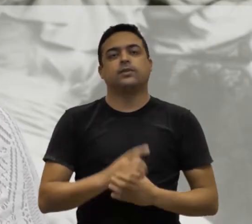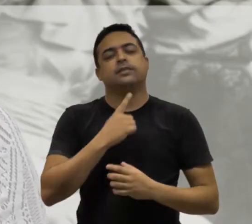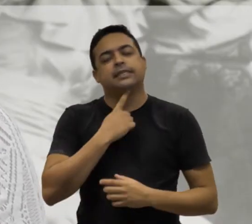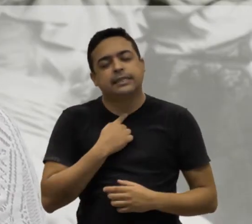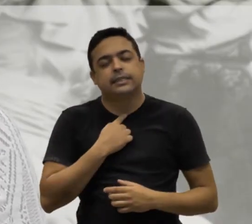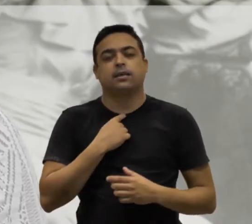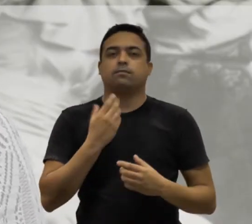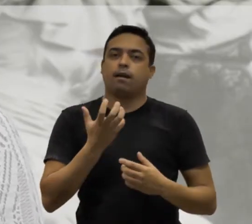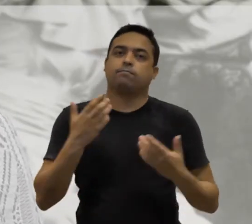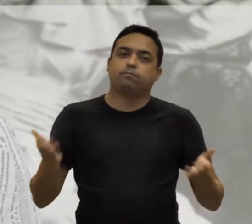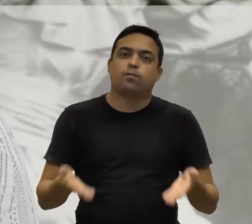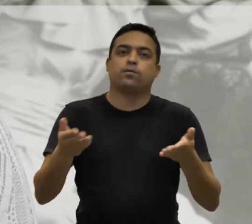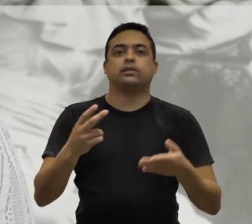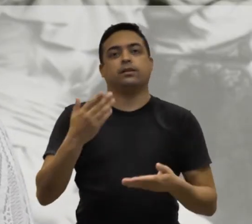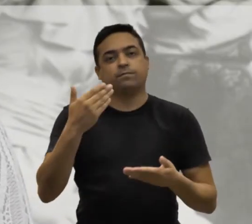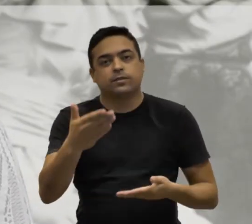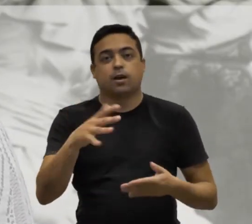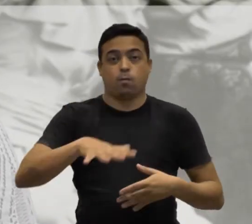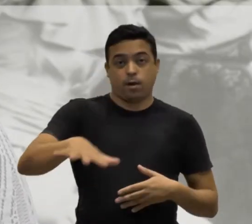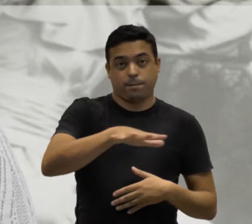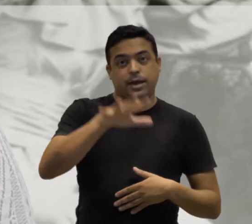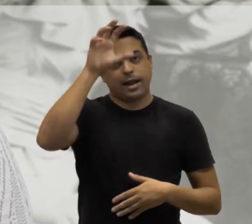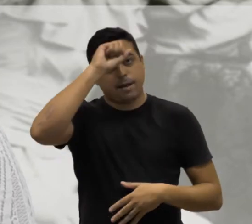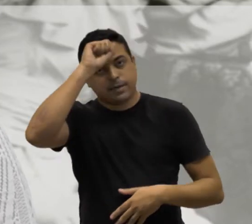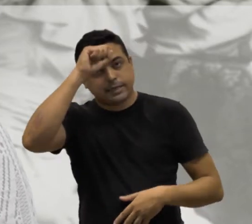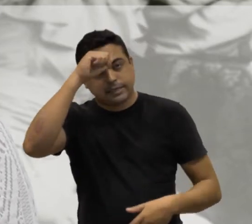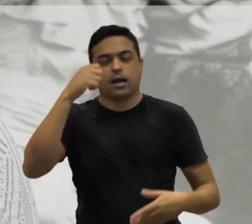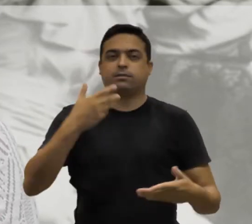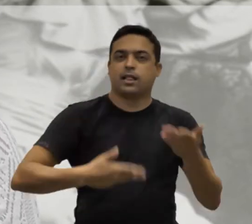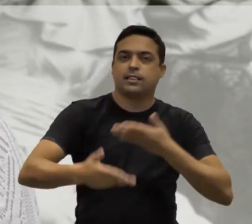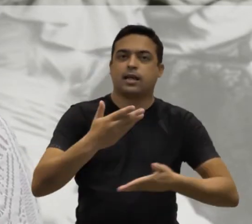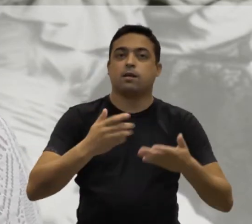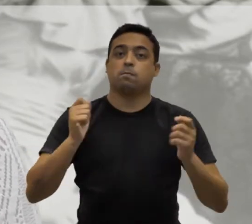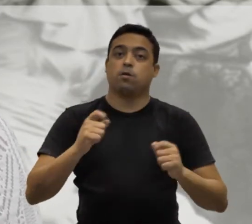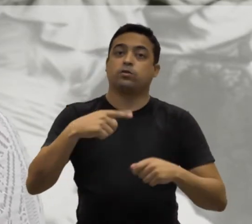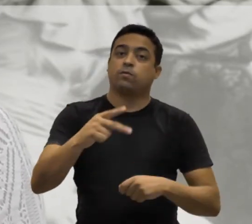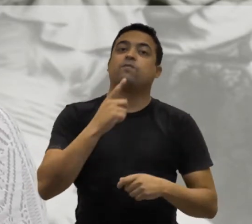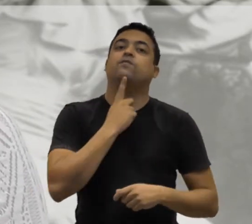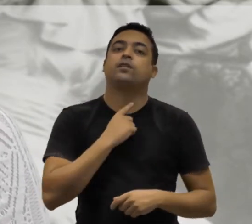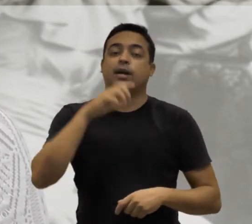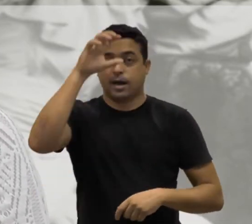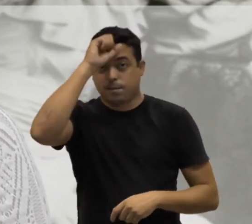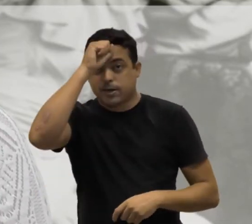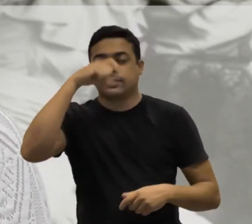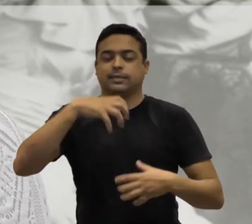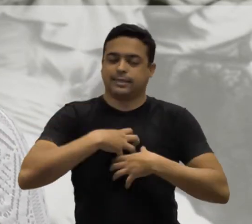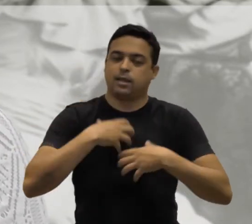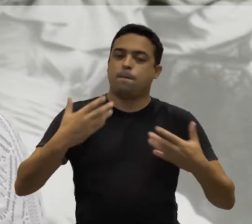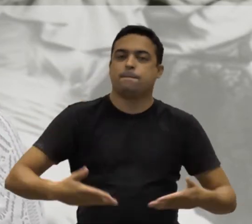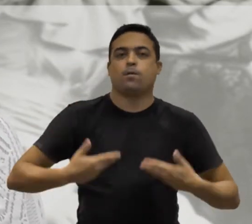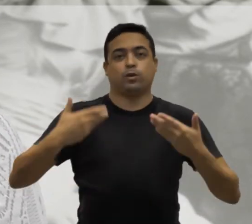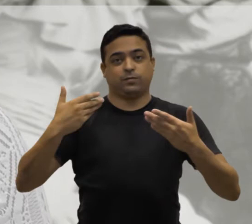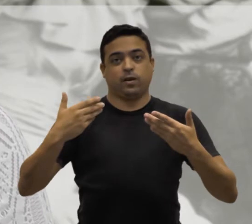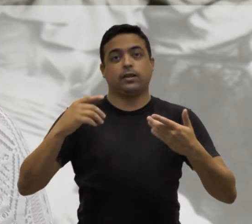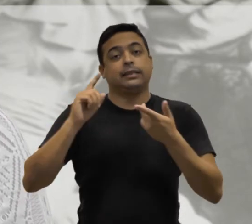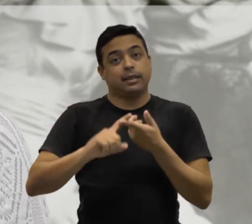O nosso desejo é proporcionar a você um ambiente de aprendizagem interativo para que a sua vontade de aprender seja